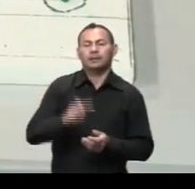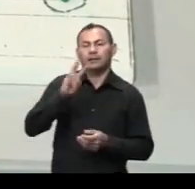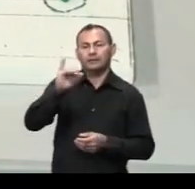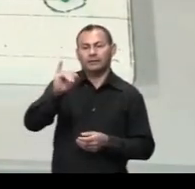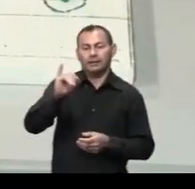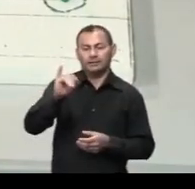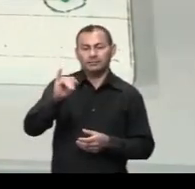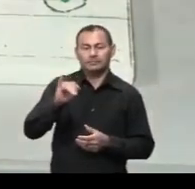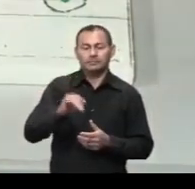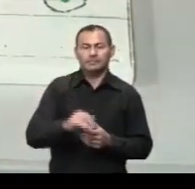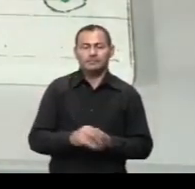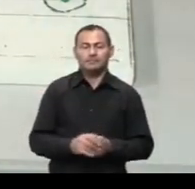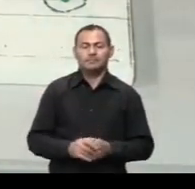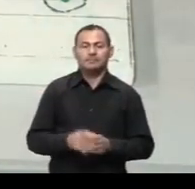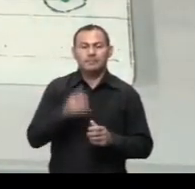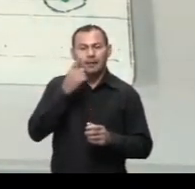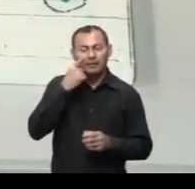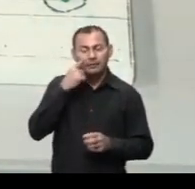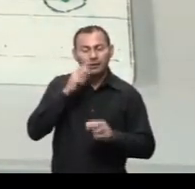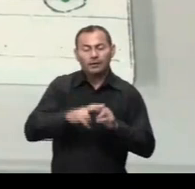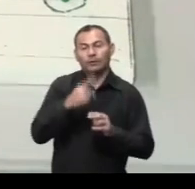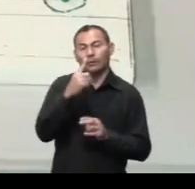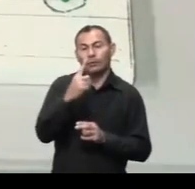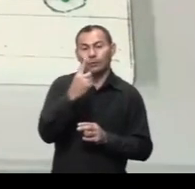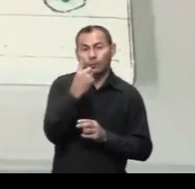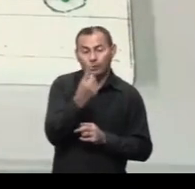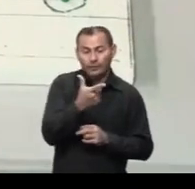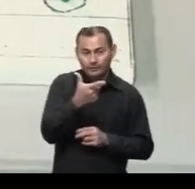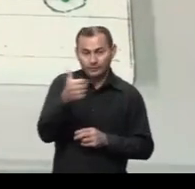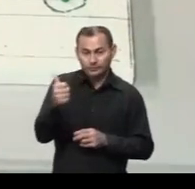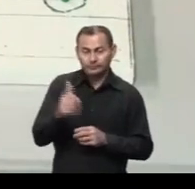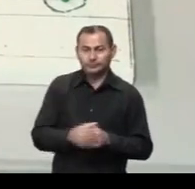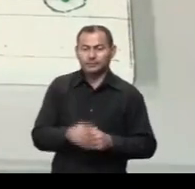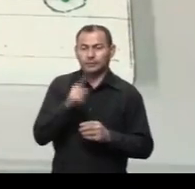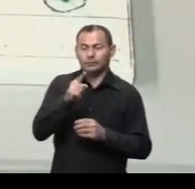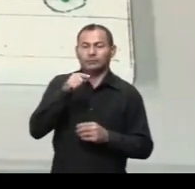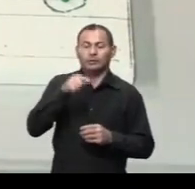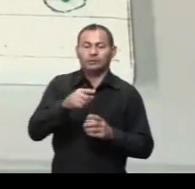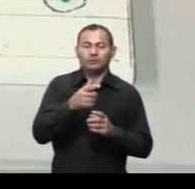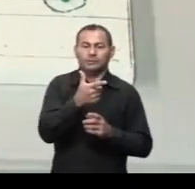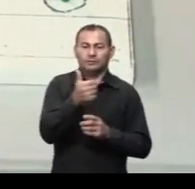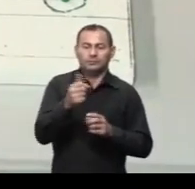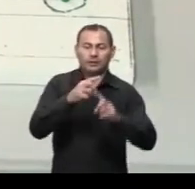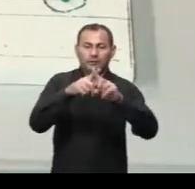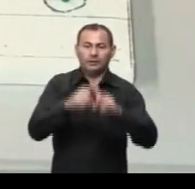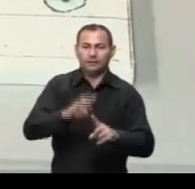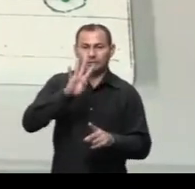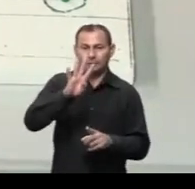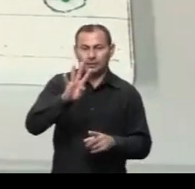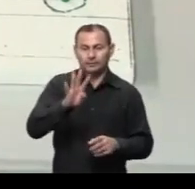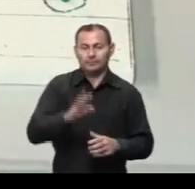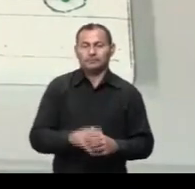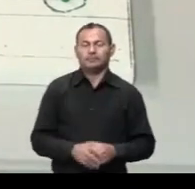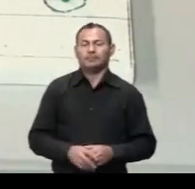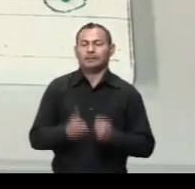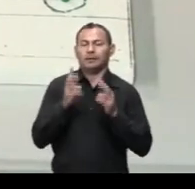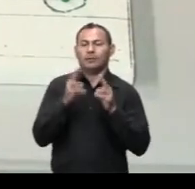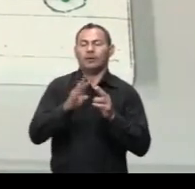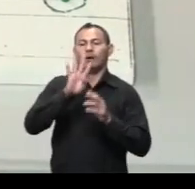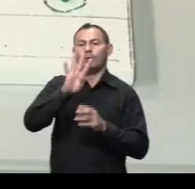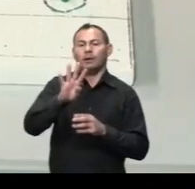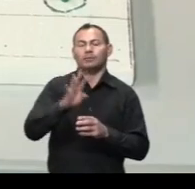você vai verificar 1,21, né? Então, vamos lá. 1,21 vezes 4 é